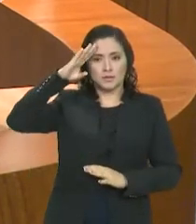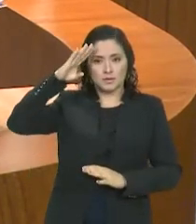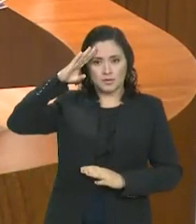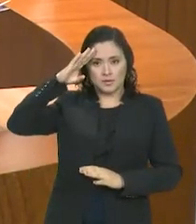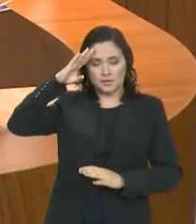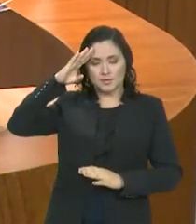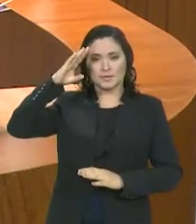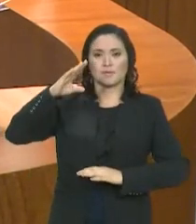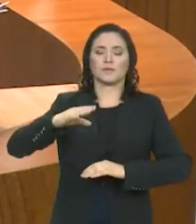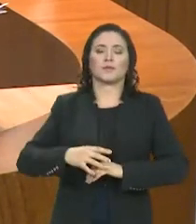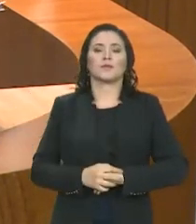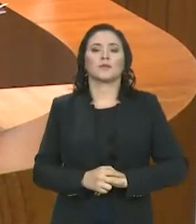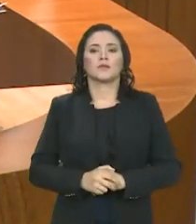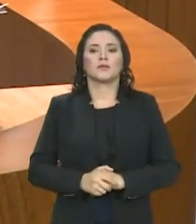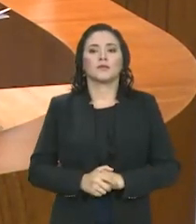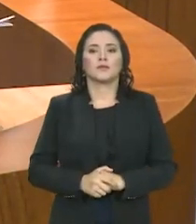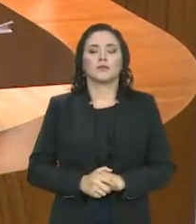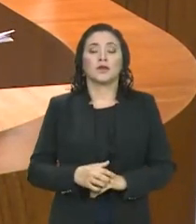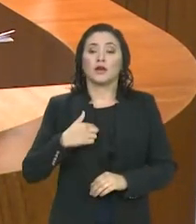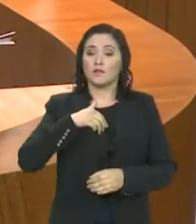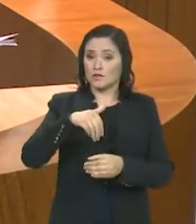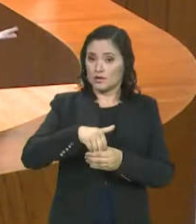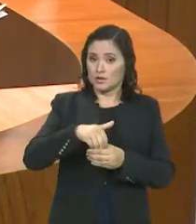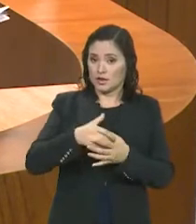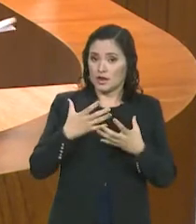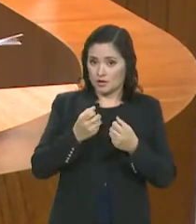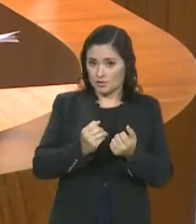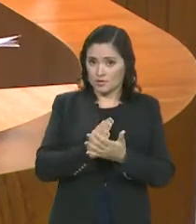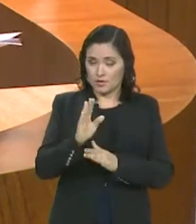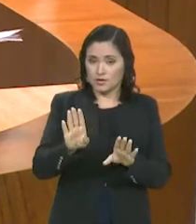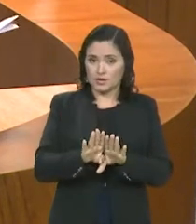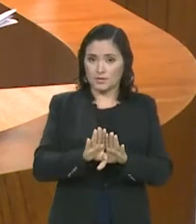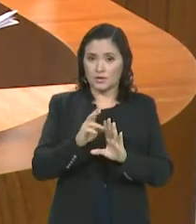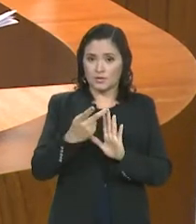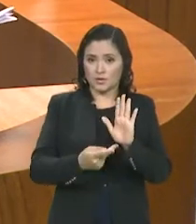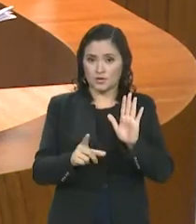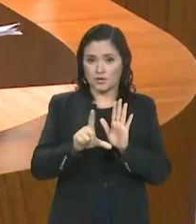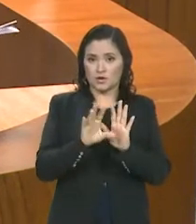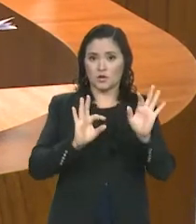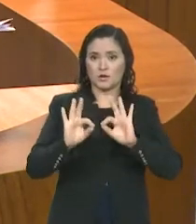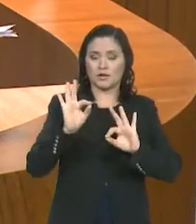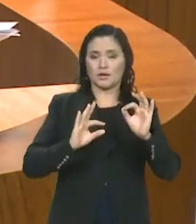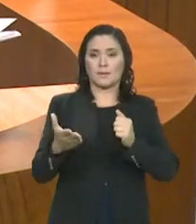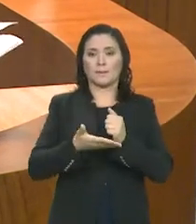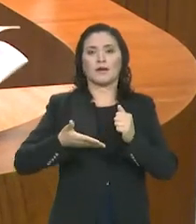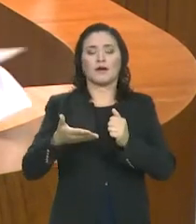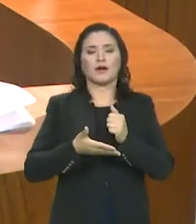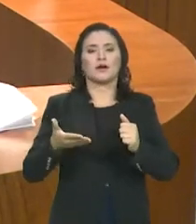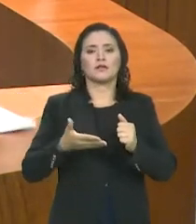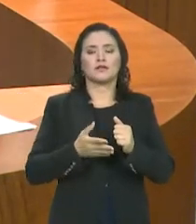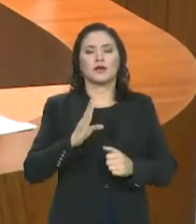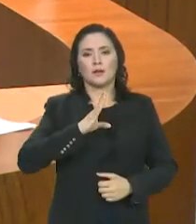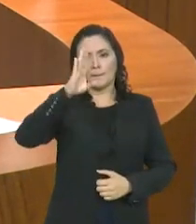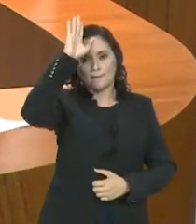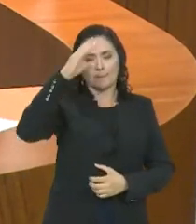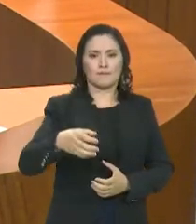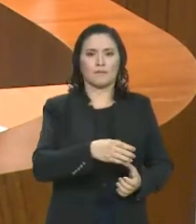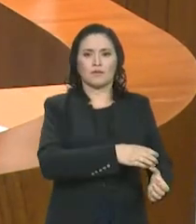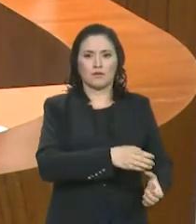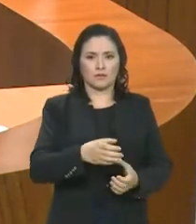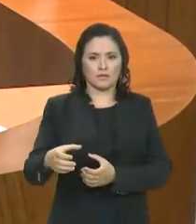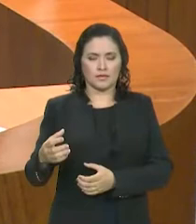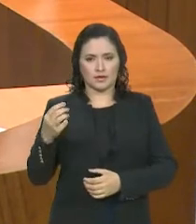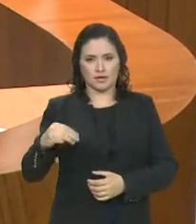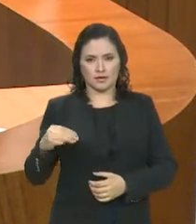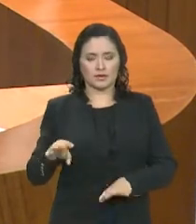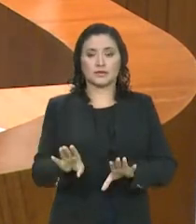Votei a favor também do projeto de lei de organização básica do Corpo de Bombeiros Militares do Estado do Maranhão e também